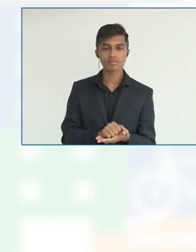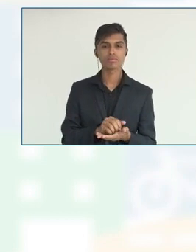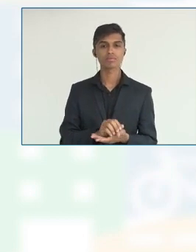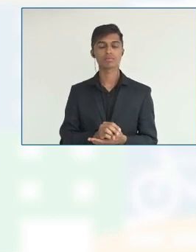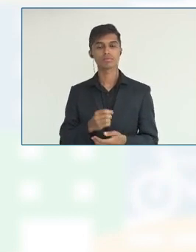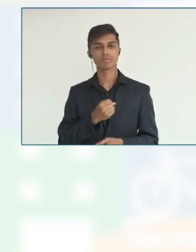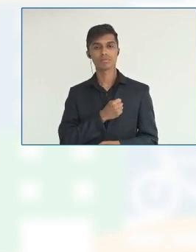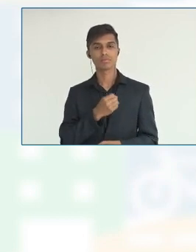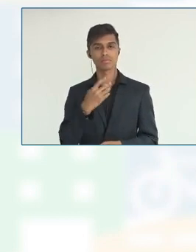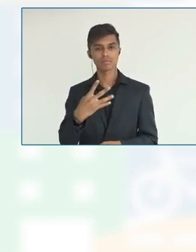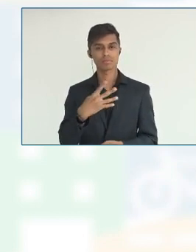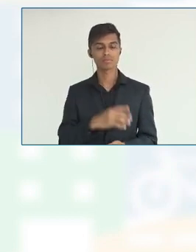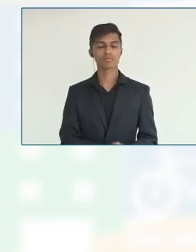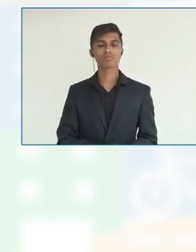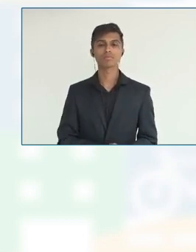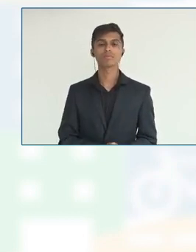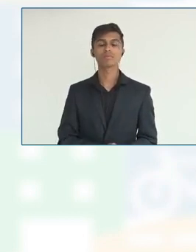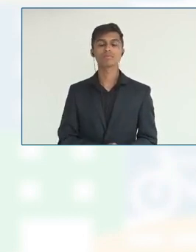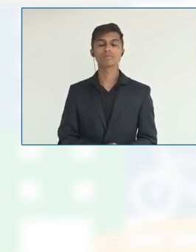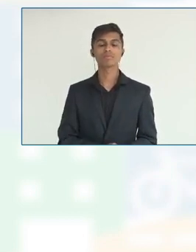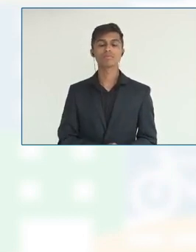4, manteve e